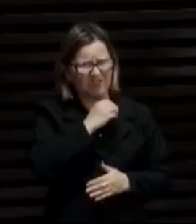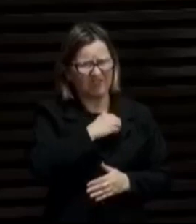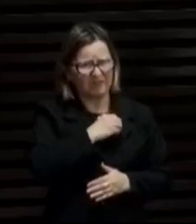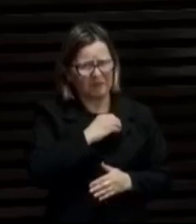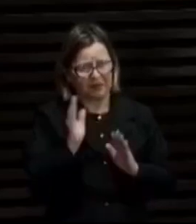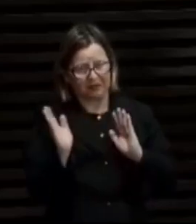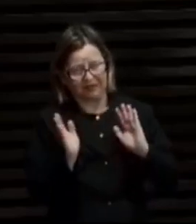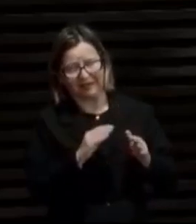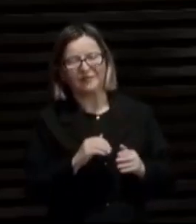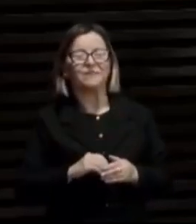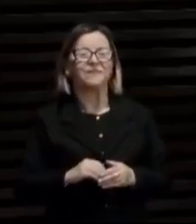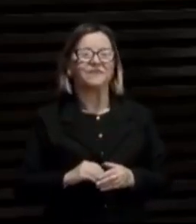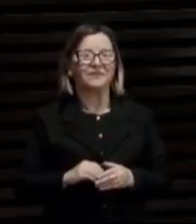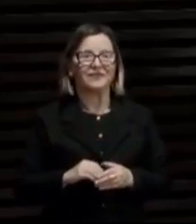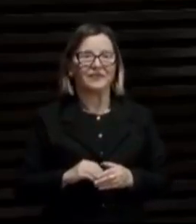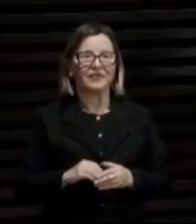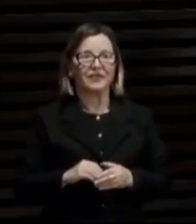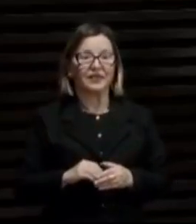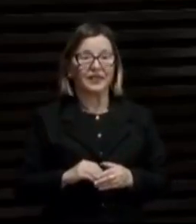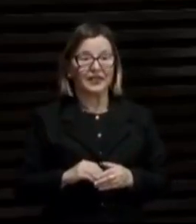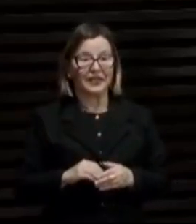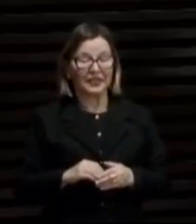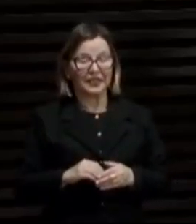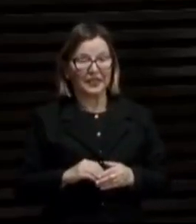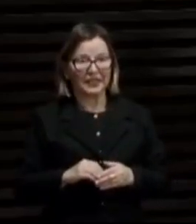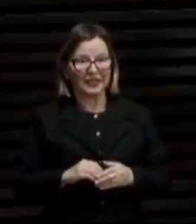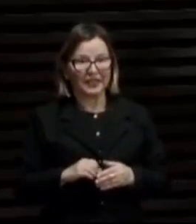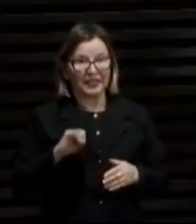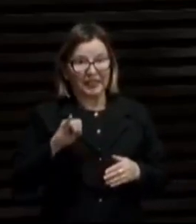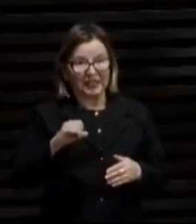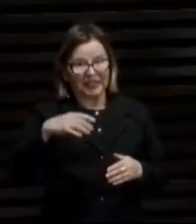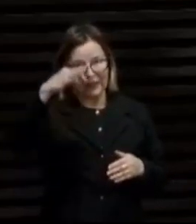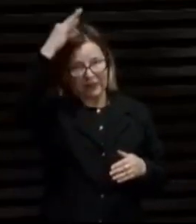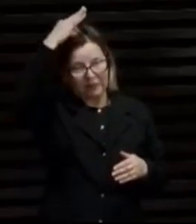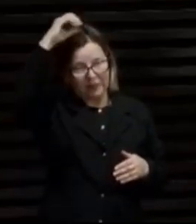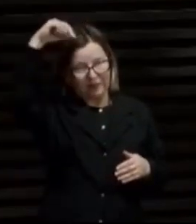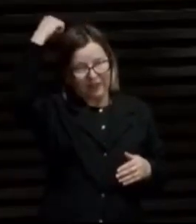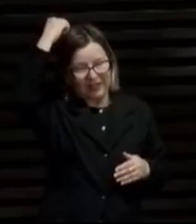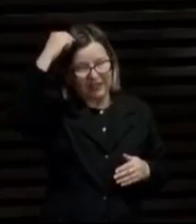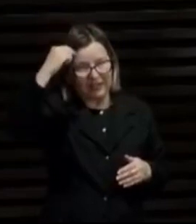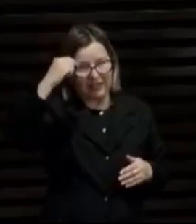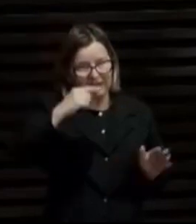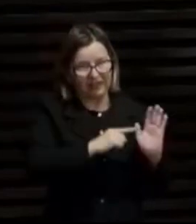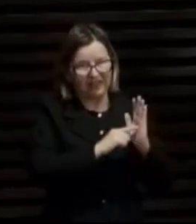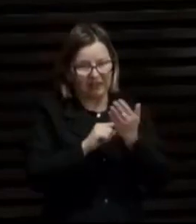isso aqui? Quanto mais o Espírito Santo revela quem eu sou, porque o homem, né, é